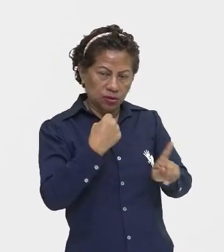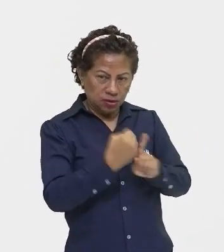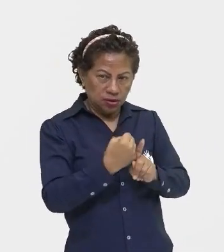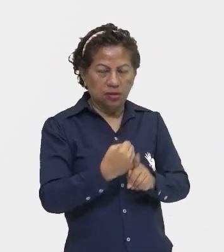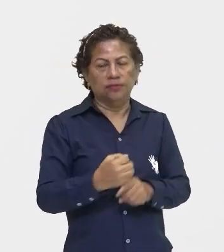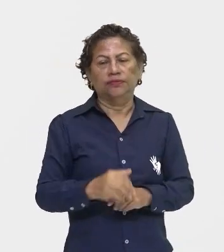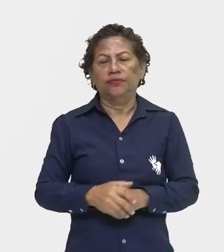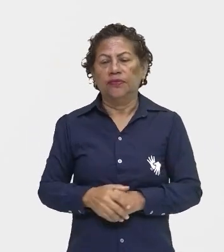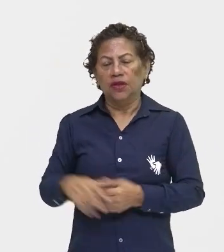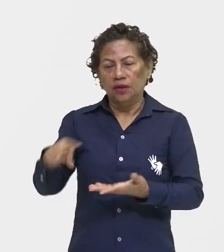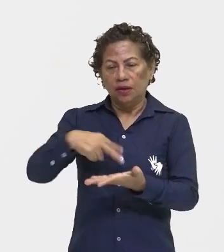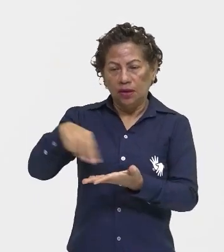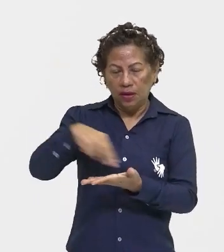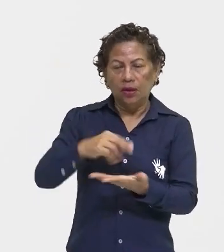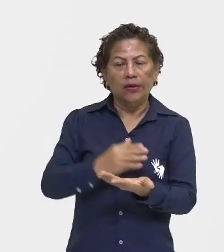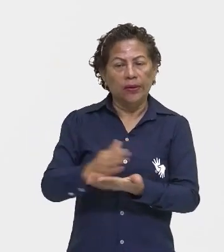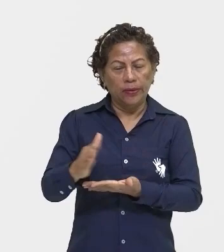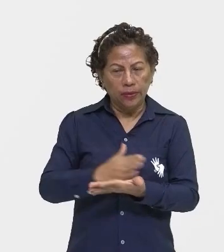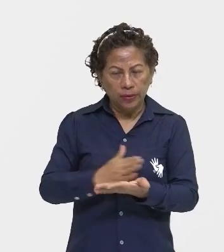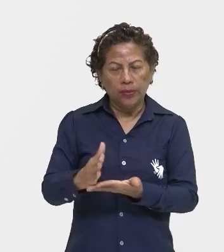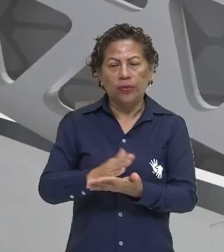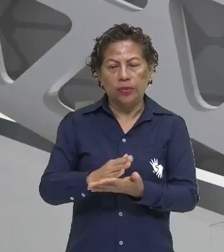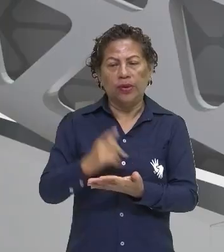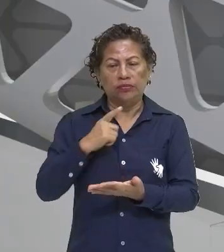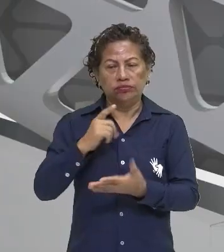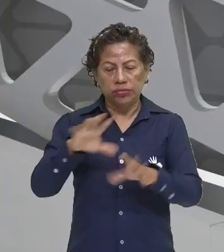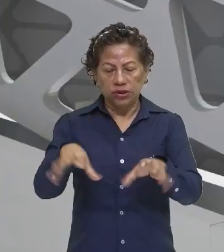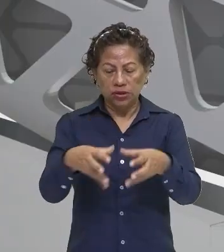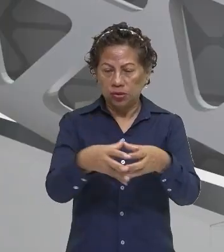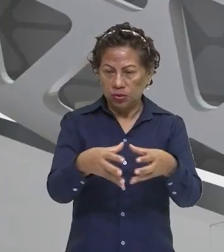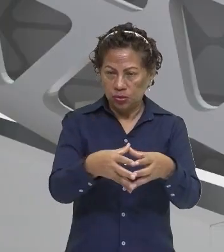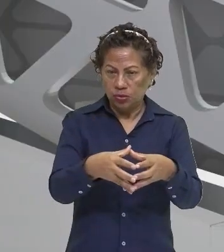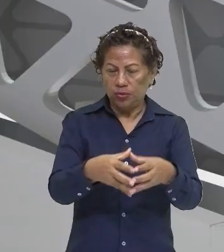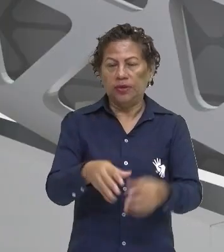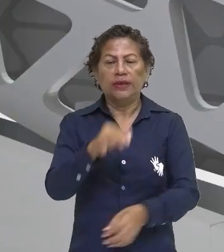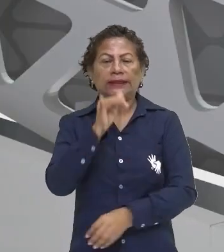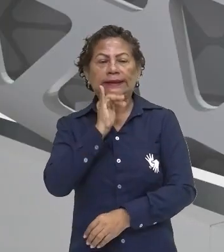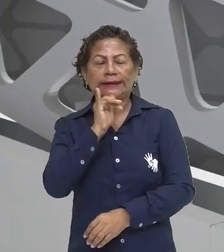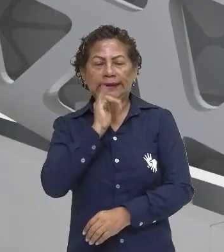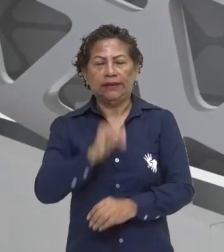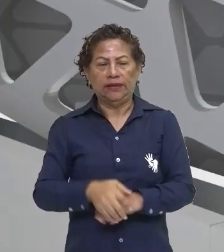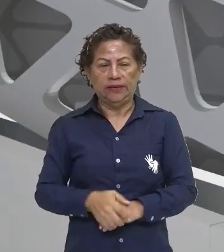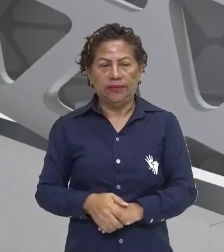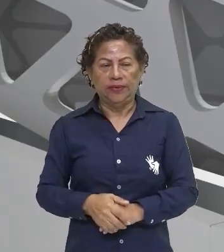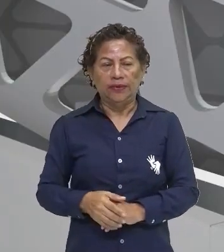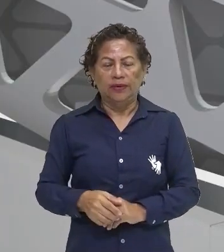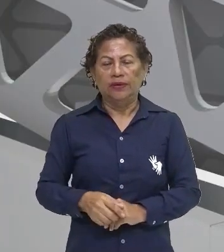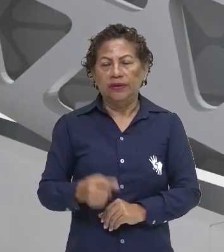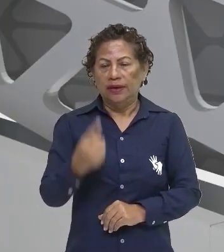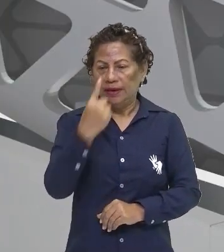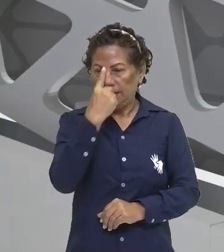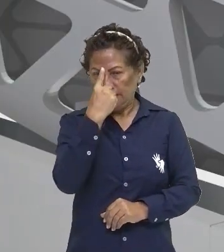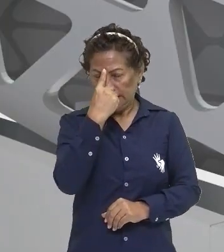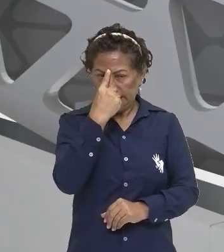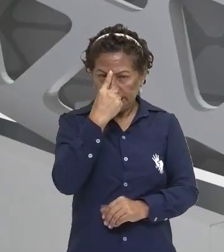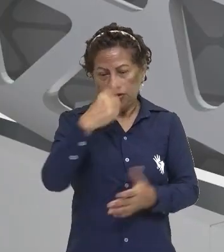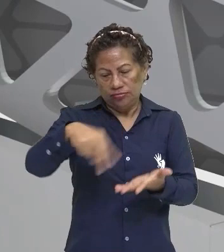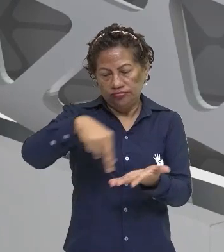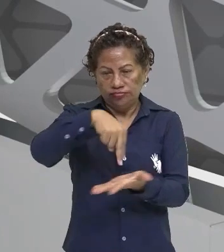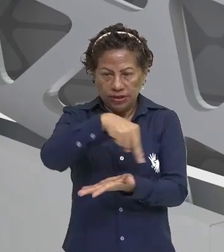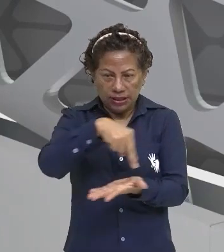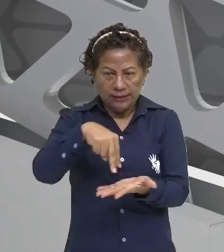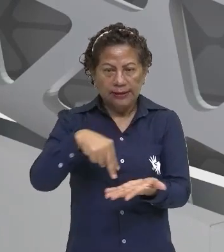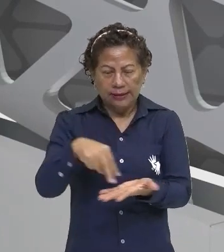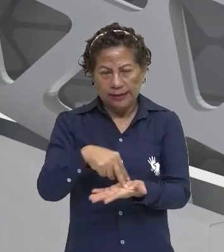são muito específicas de determinado grupo social. A gente tem, por exemplo, na Índia, danças específicas, né?